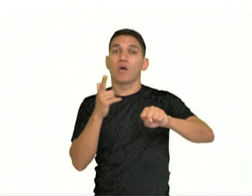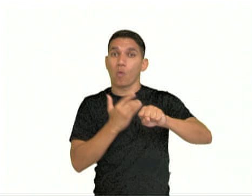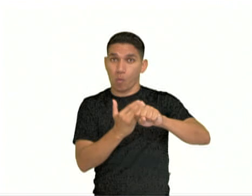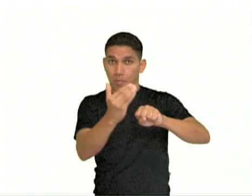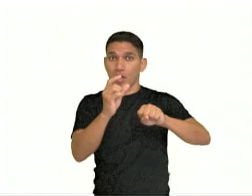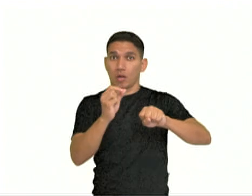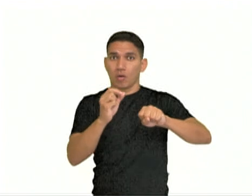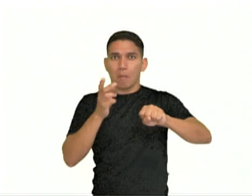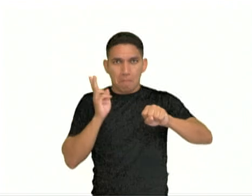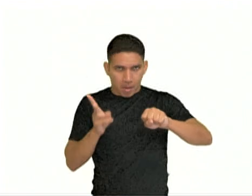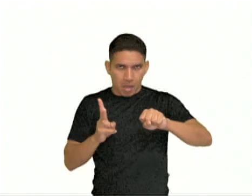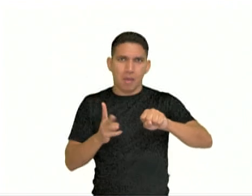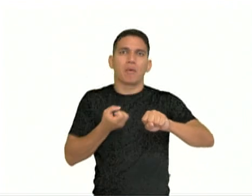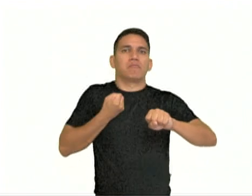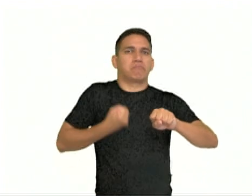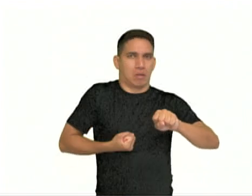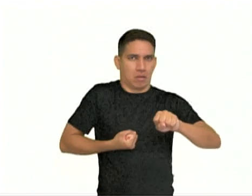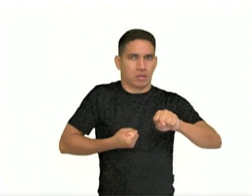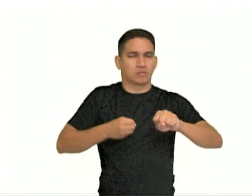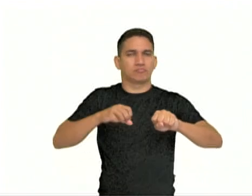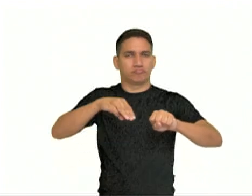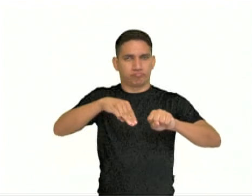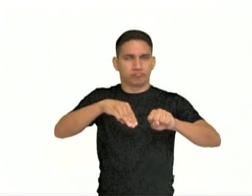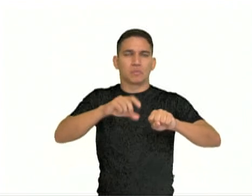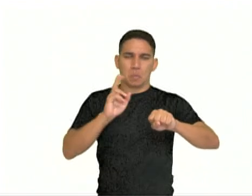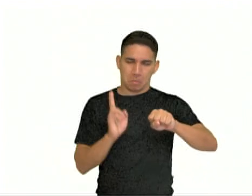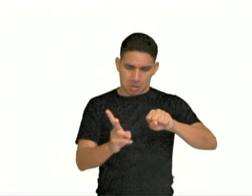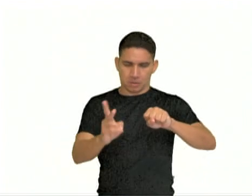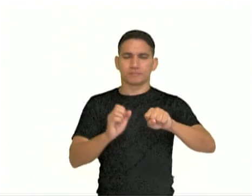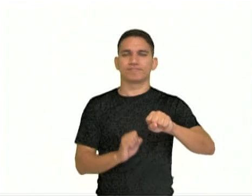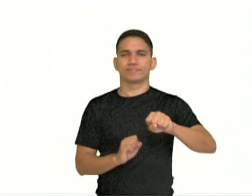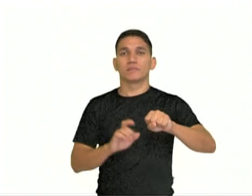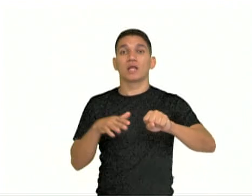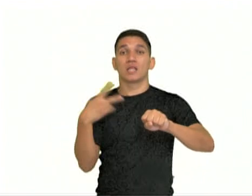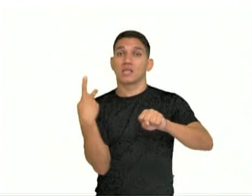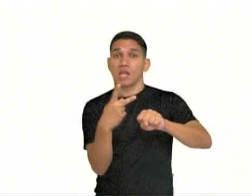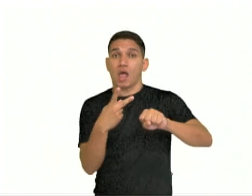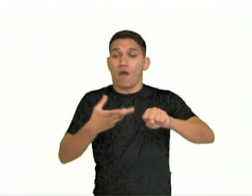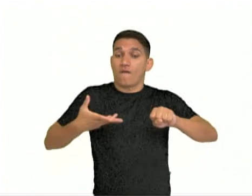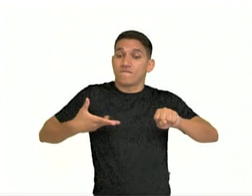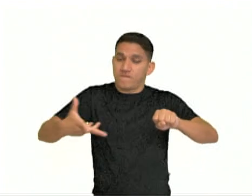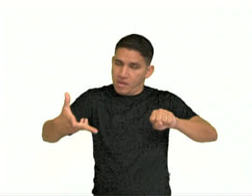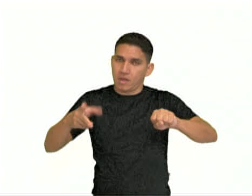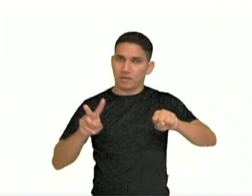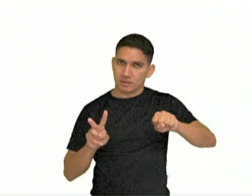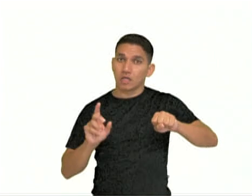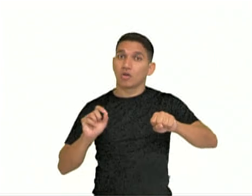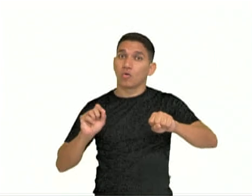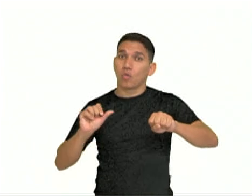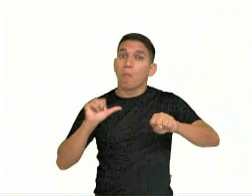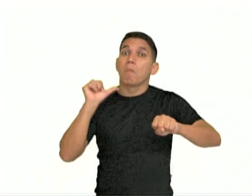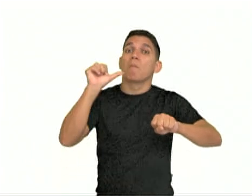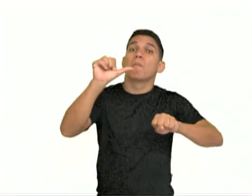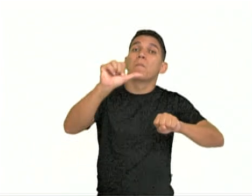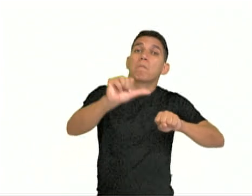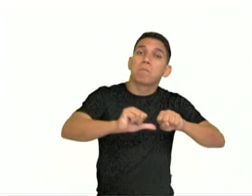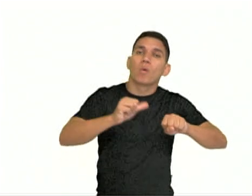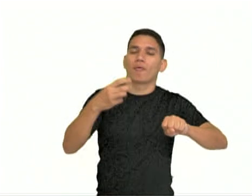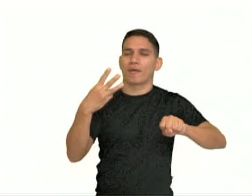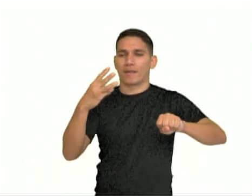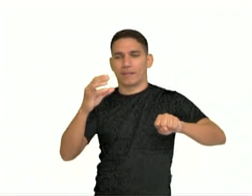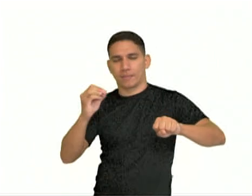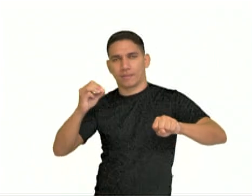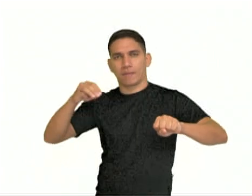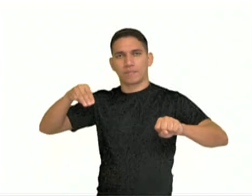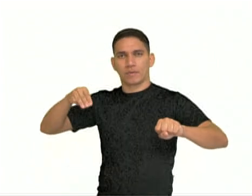continua apresentando a mesma massa, certo? Não houve perda. E a velocidade com qual ele atingiu foi aqui de 30 metros